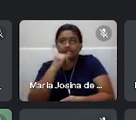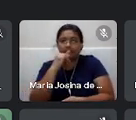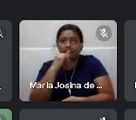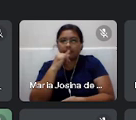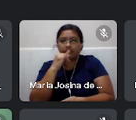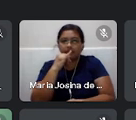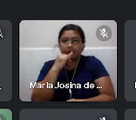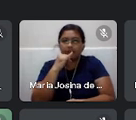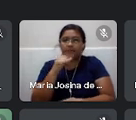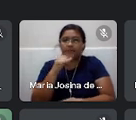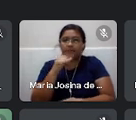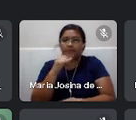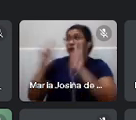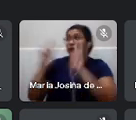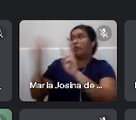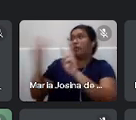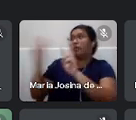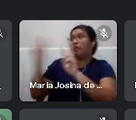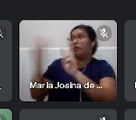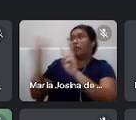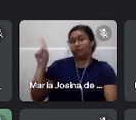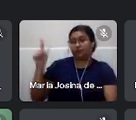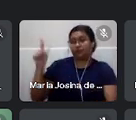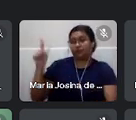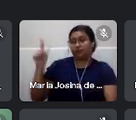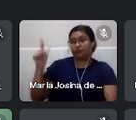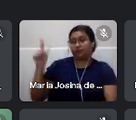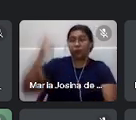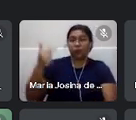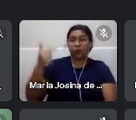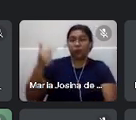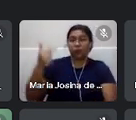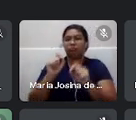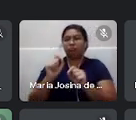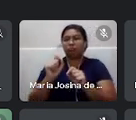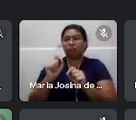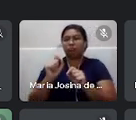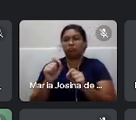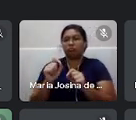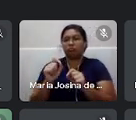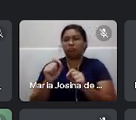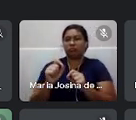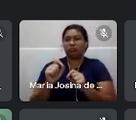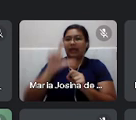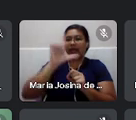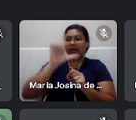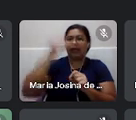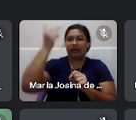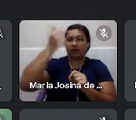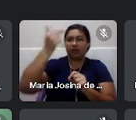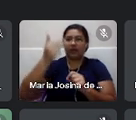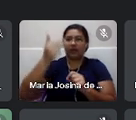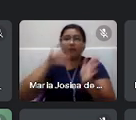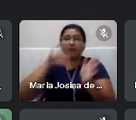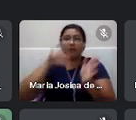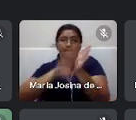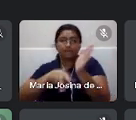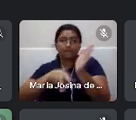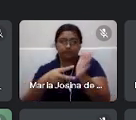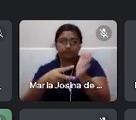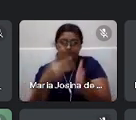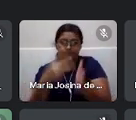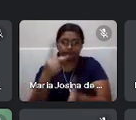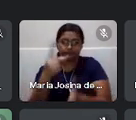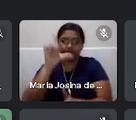diferença aqui de cima. Vai ficar o quê? Quadrado do primeiro menos 2 vezes o